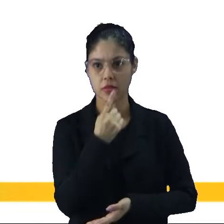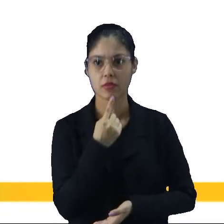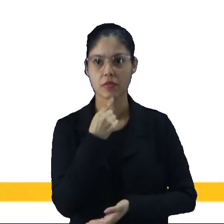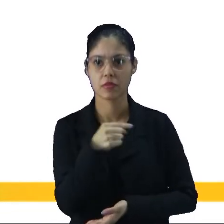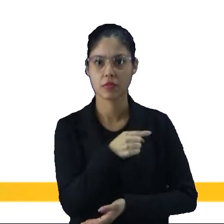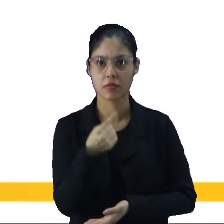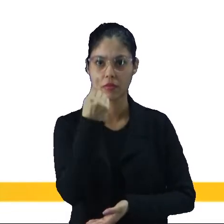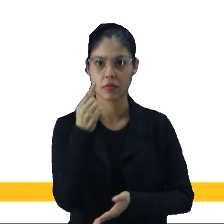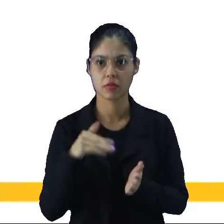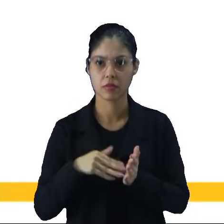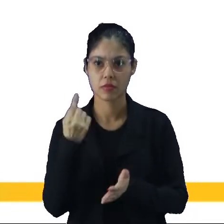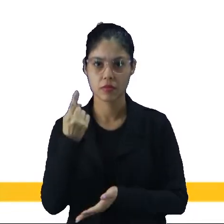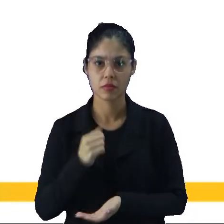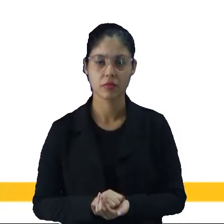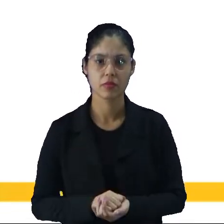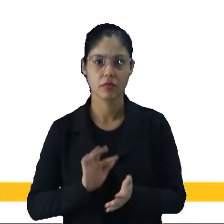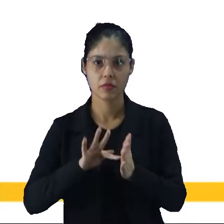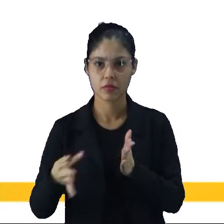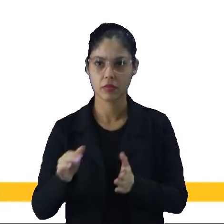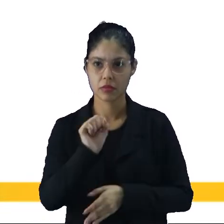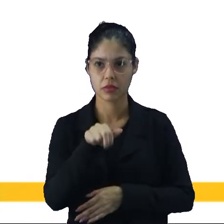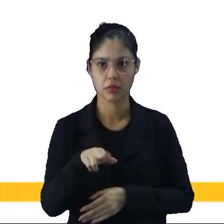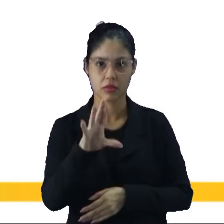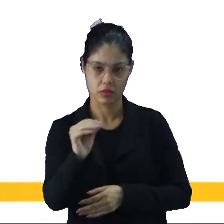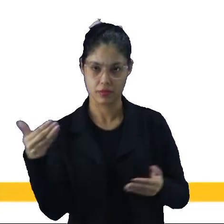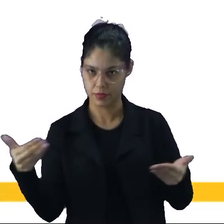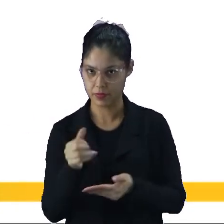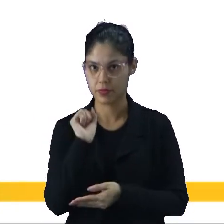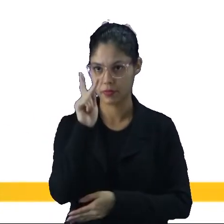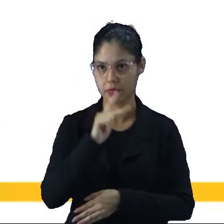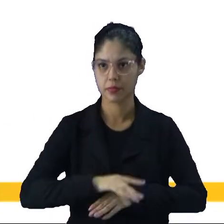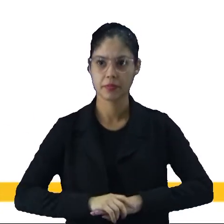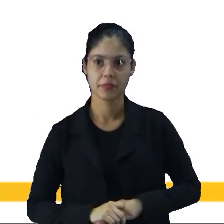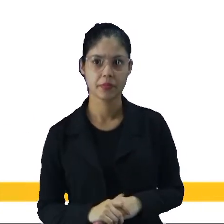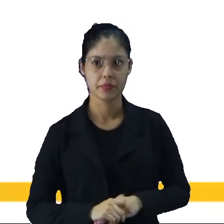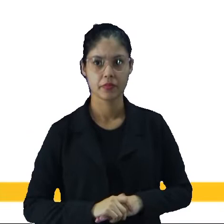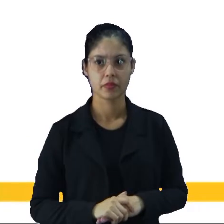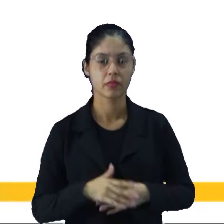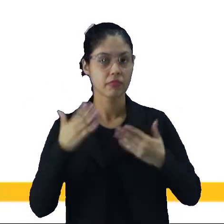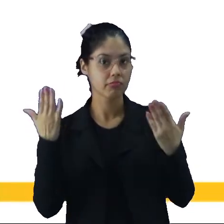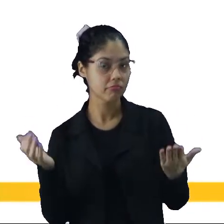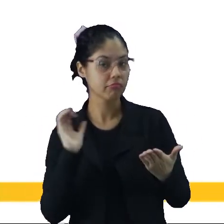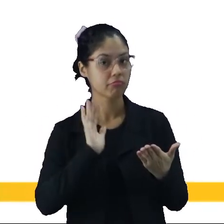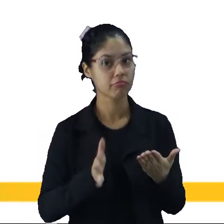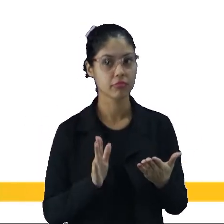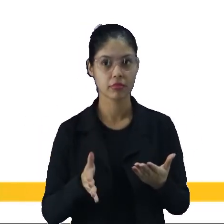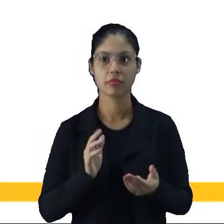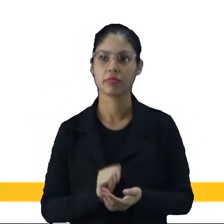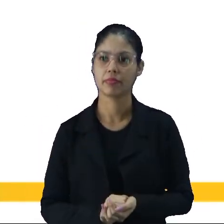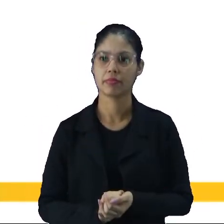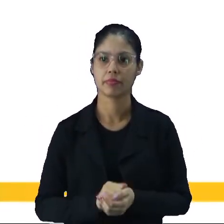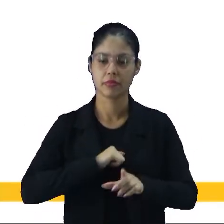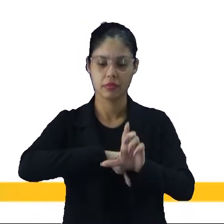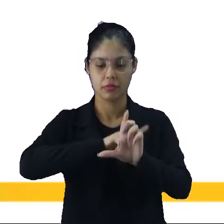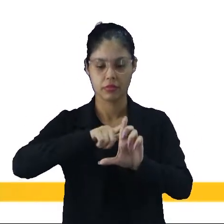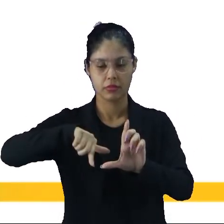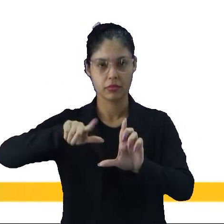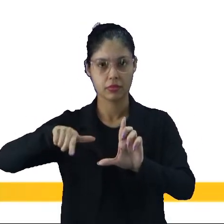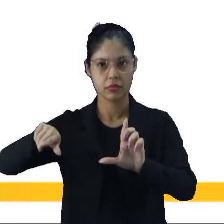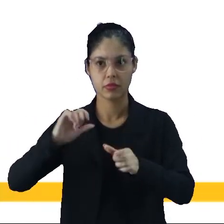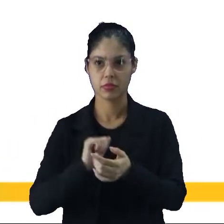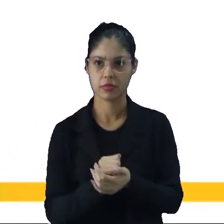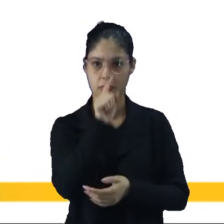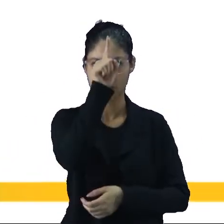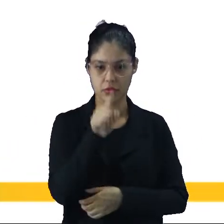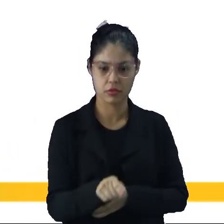de menos 1 a 1. Agora vamos falar da função seno, tá? Em relação ao gráfico, o gráfico da função seno